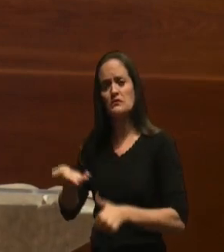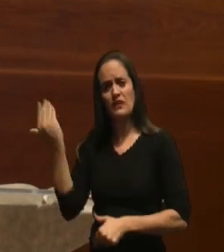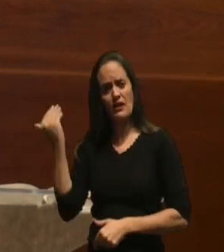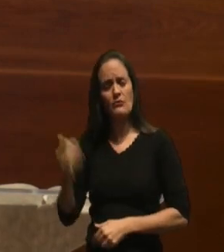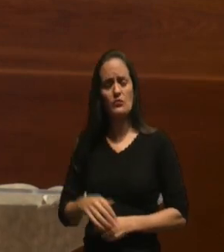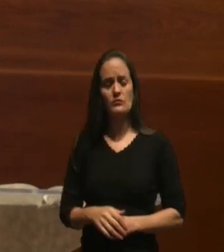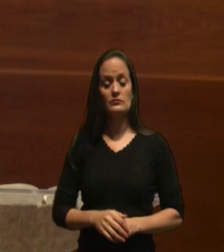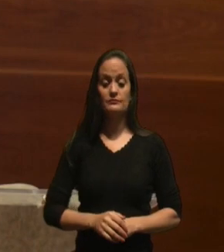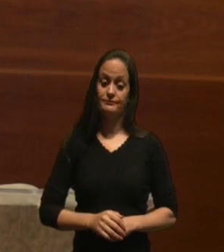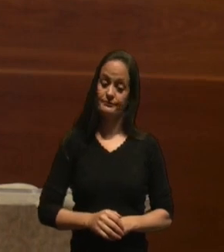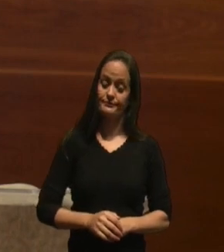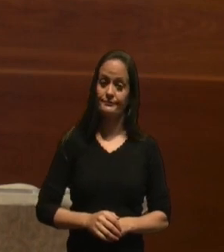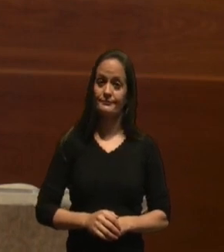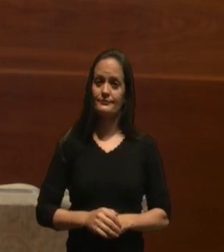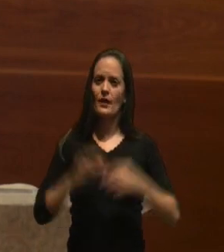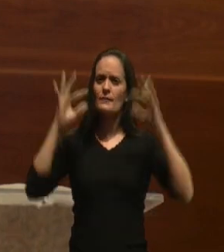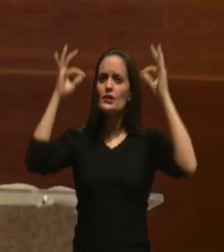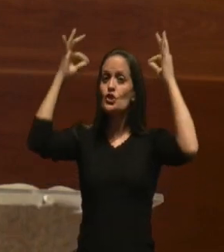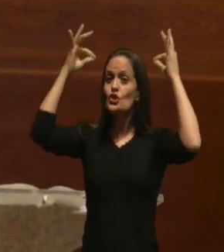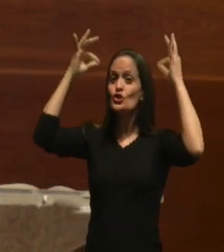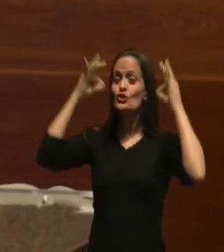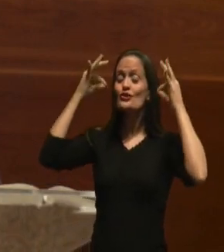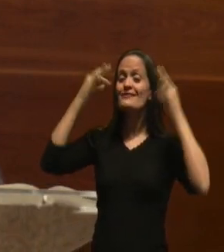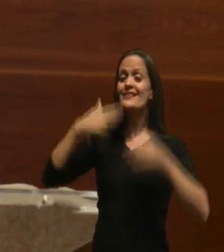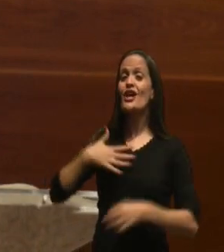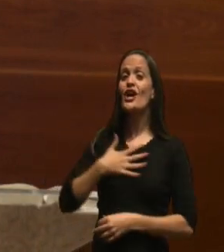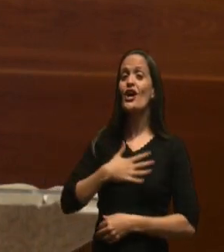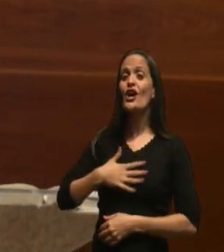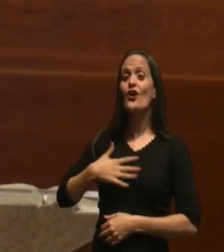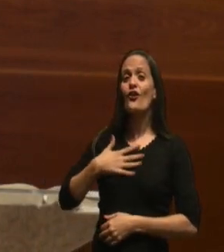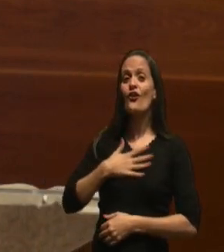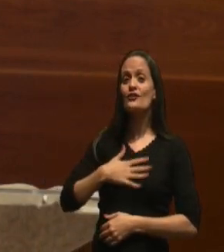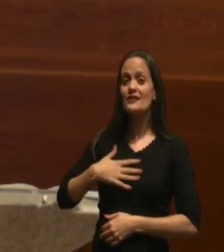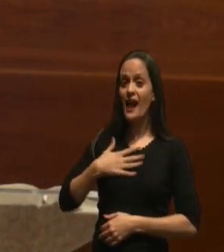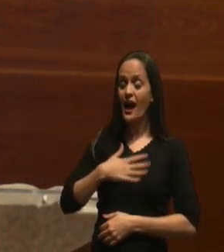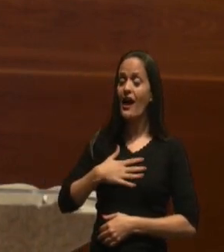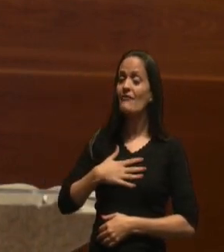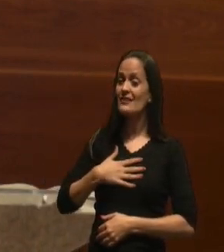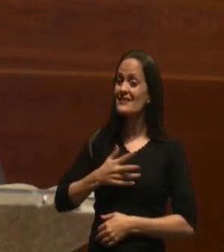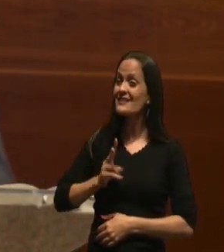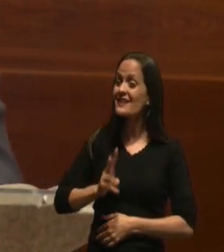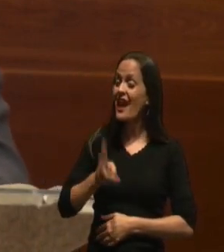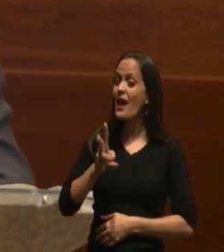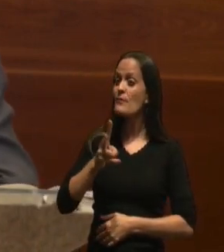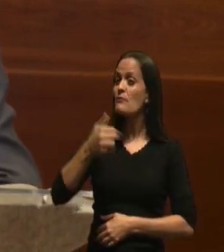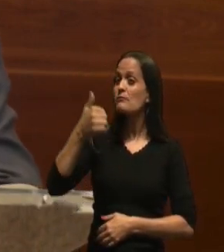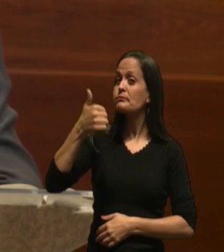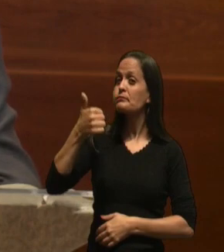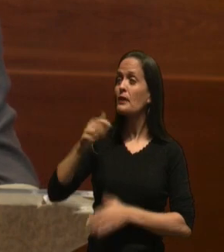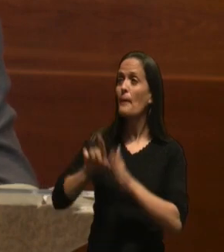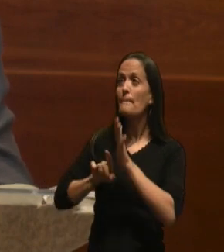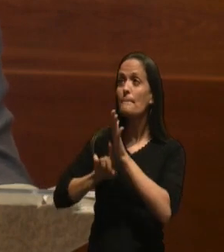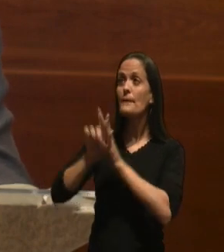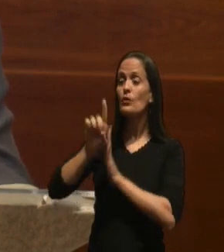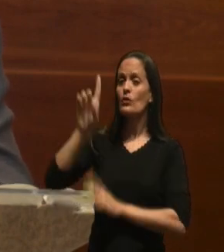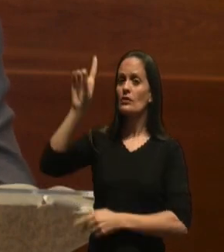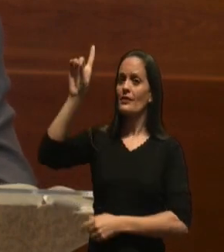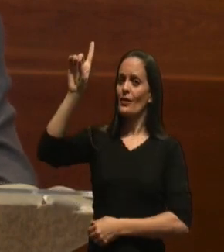sim. Mas Josafá, ele gostava de perguntar a Deus sobre algumas coisas, apesar da sua